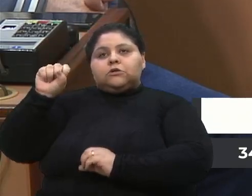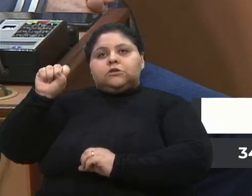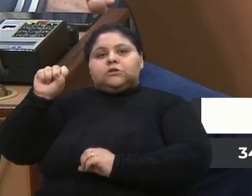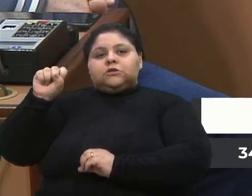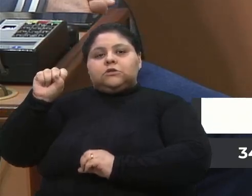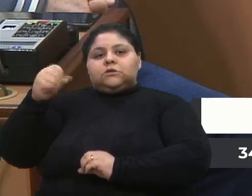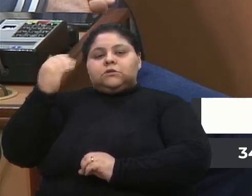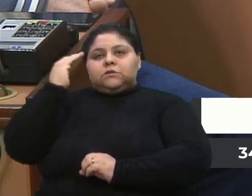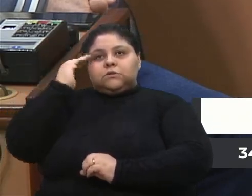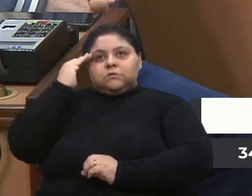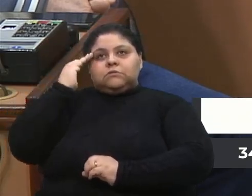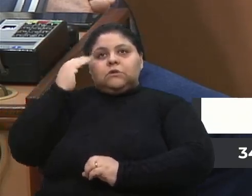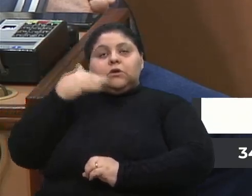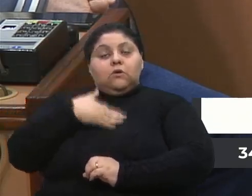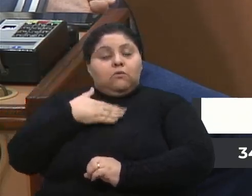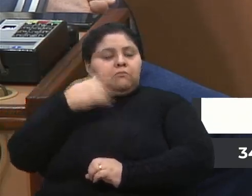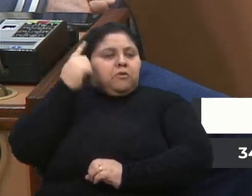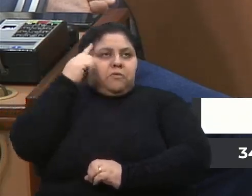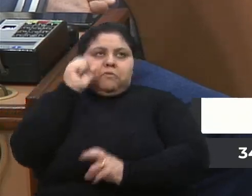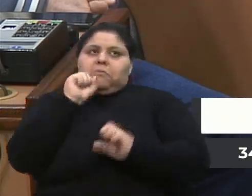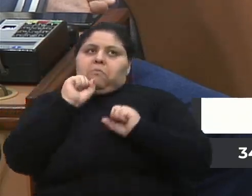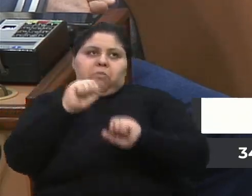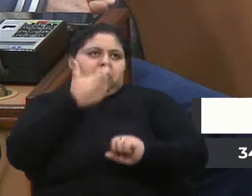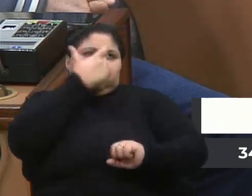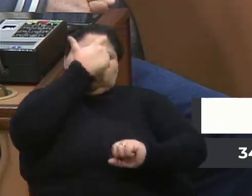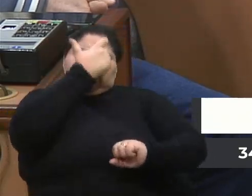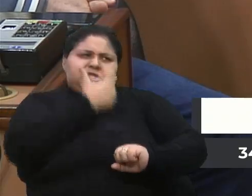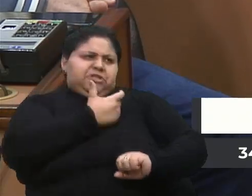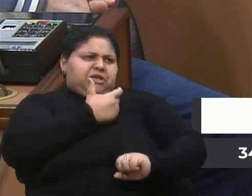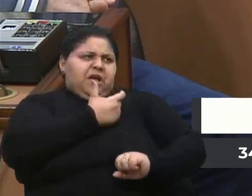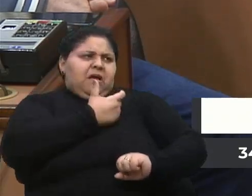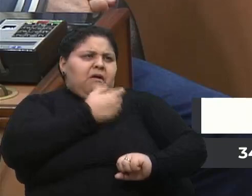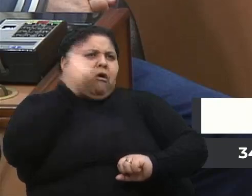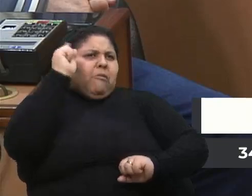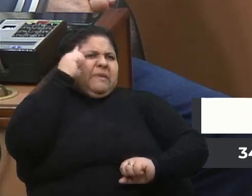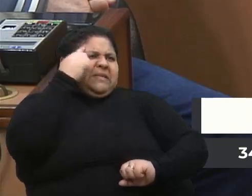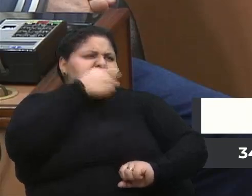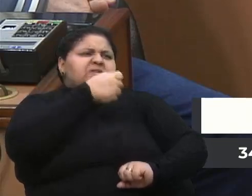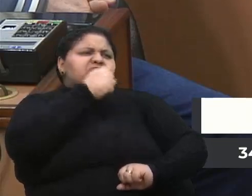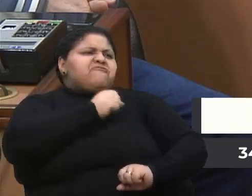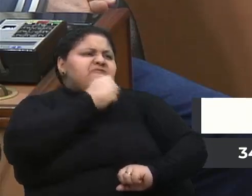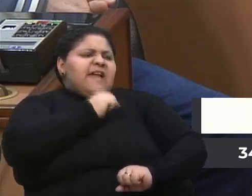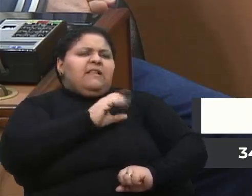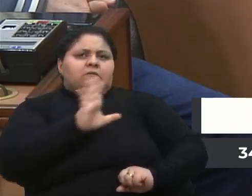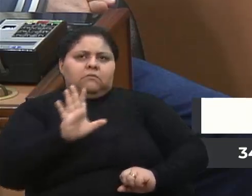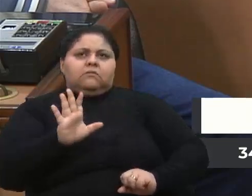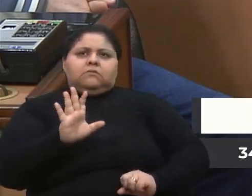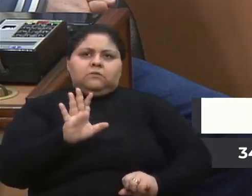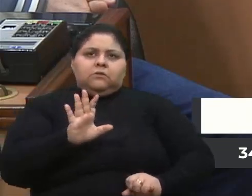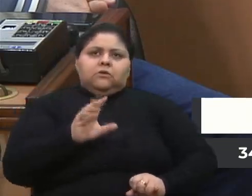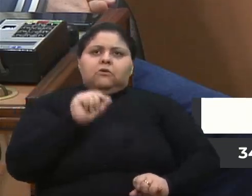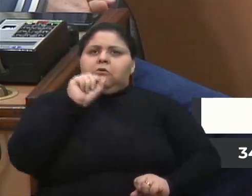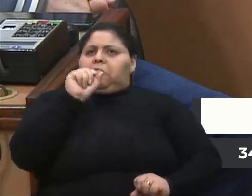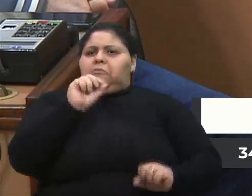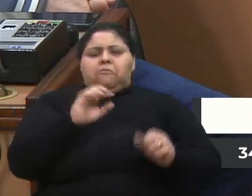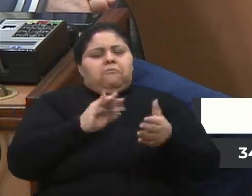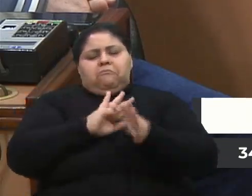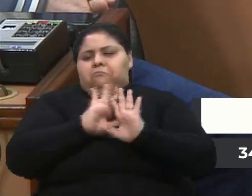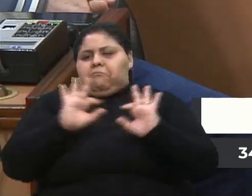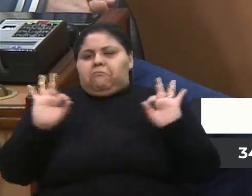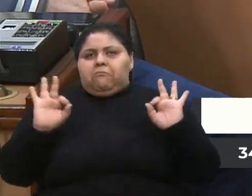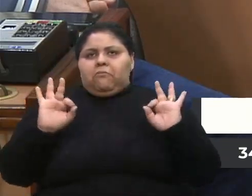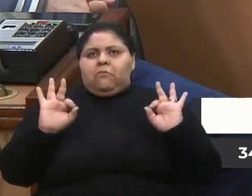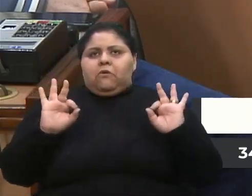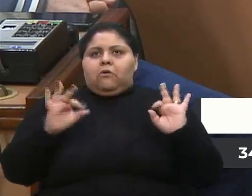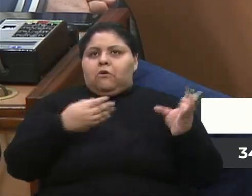Então, esse é o meu pensamento. Podem achar que é antiquado, que é o que vocês quiserem. Como muitos que